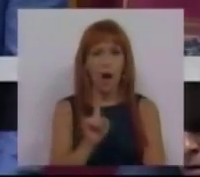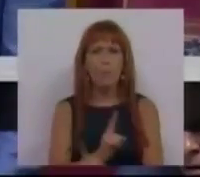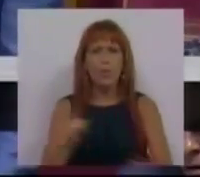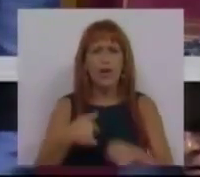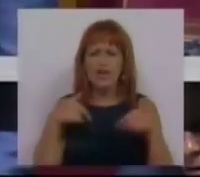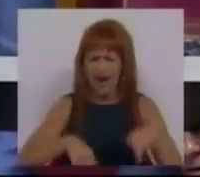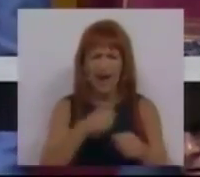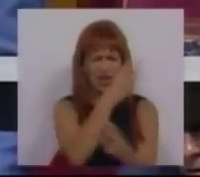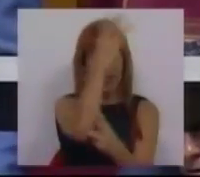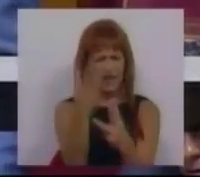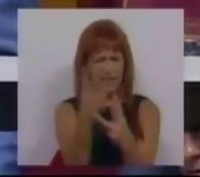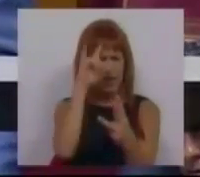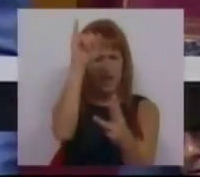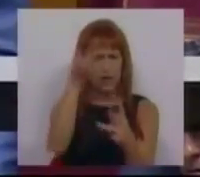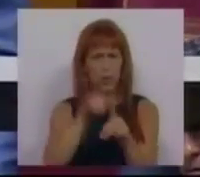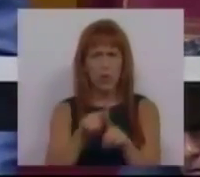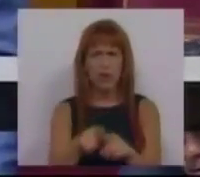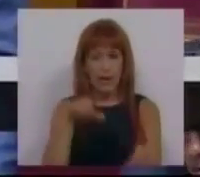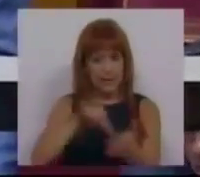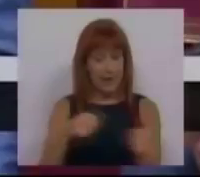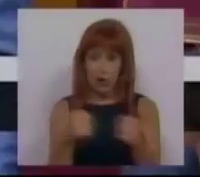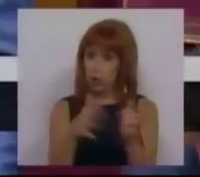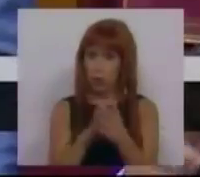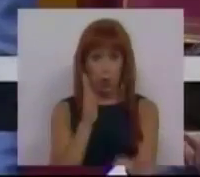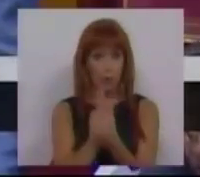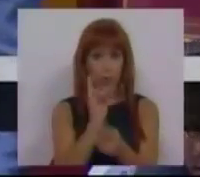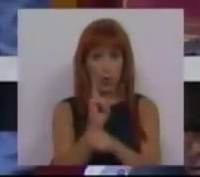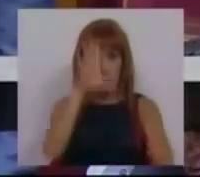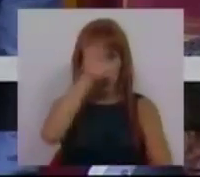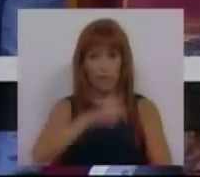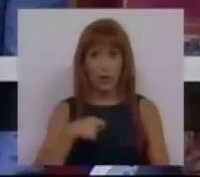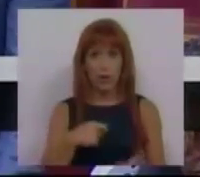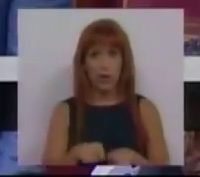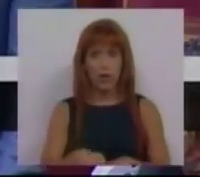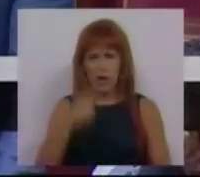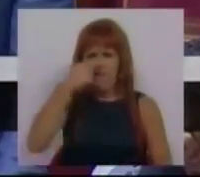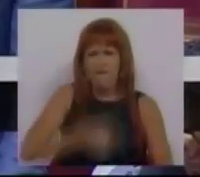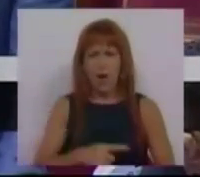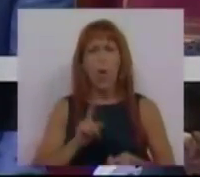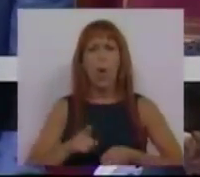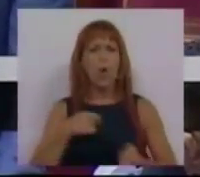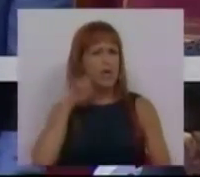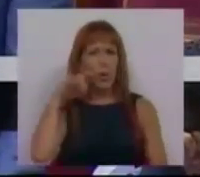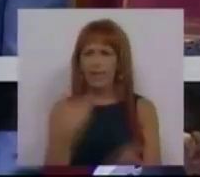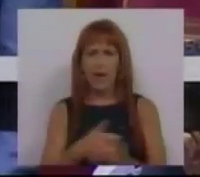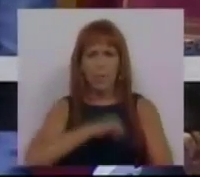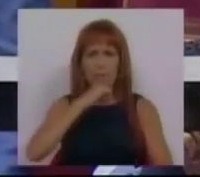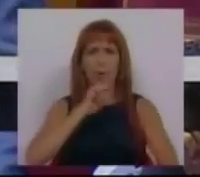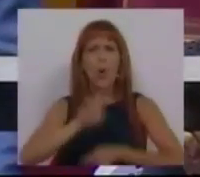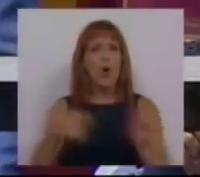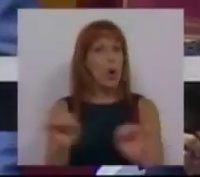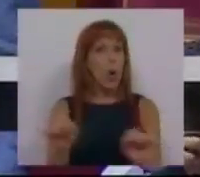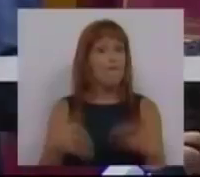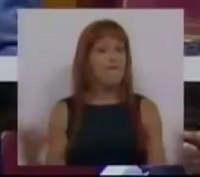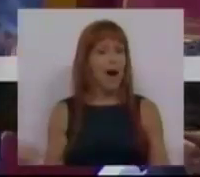facto nestas 3 ideias, que eram as centrais em todo este processo, o Governo falhou redondamente e o que não deu garantia ainda foi que não